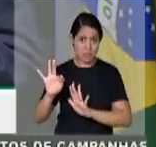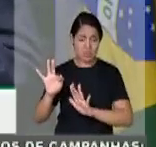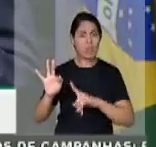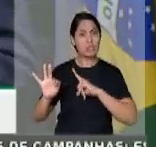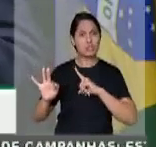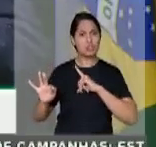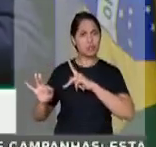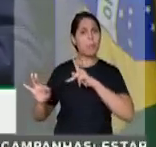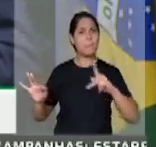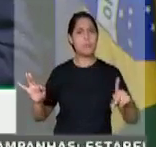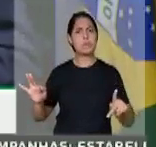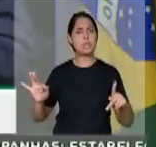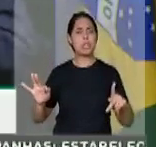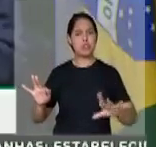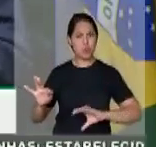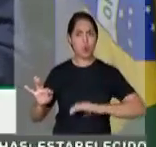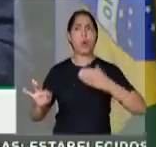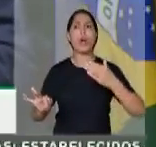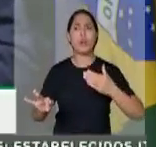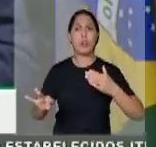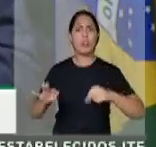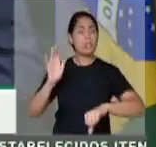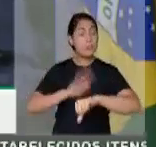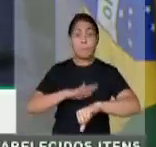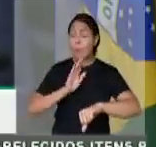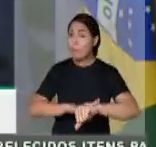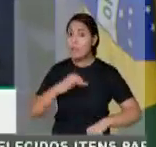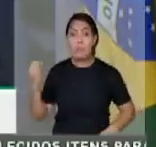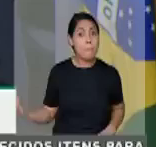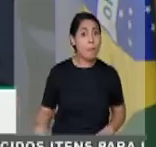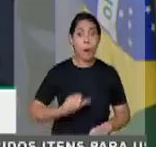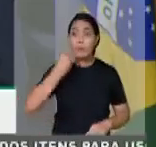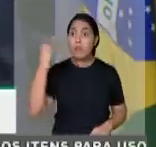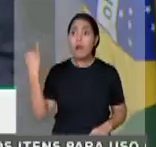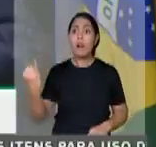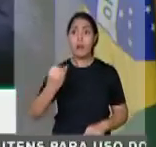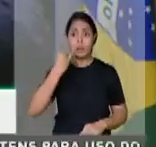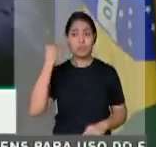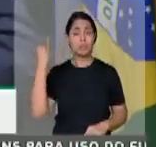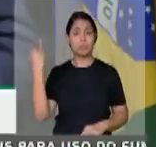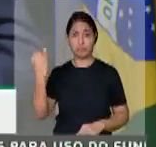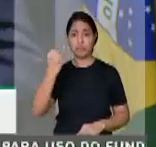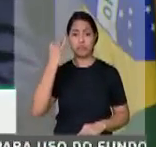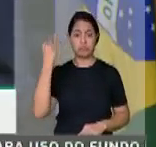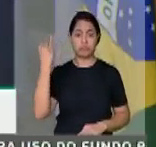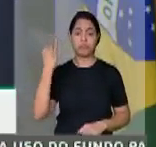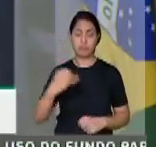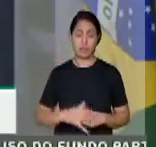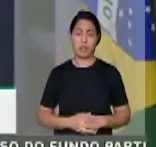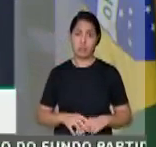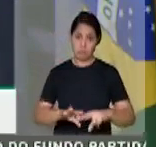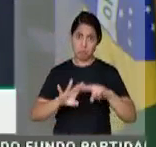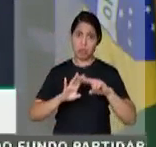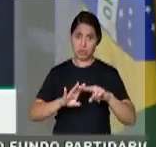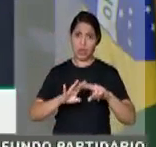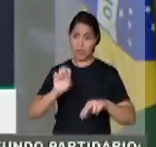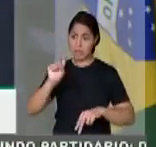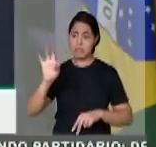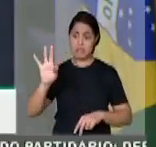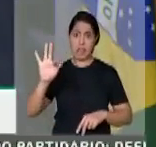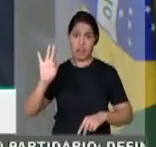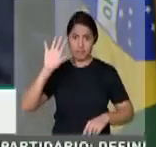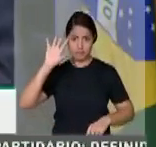resoluto, impoluto, corajoso. Aquele momento era importante, decisões históricas do Supremo Tribunal Federal, no BOD